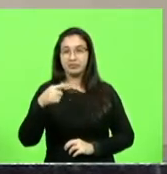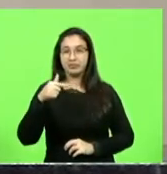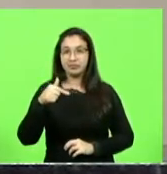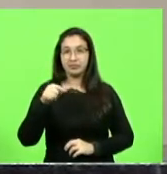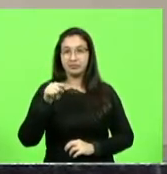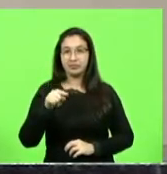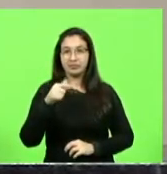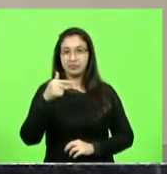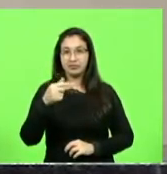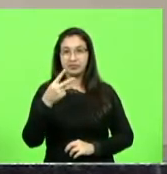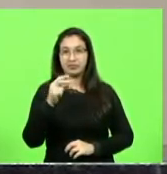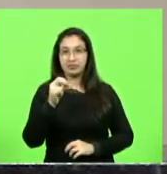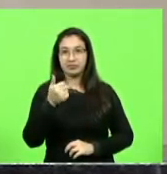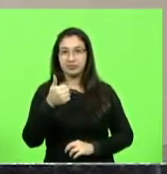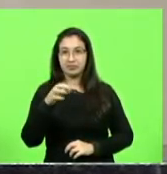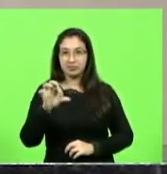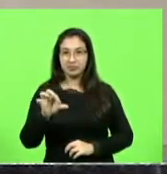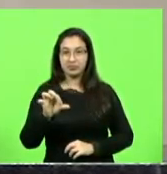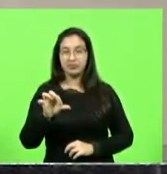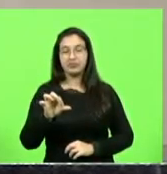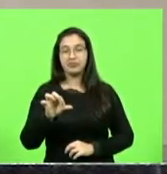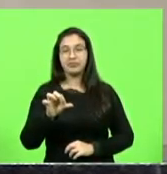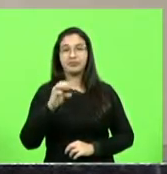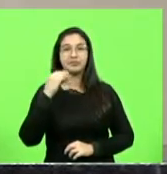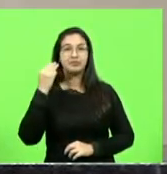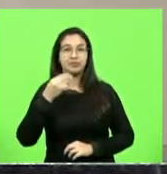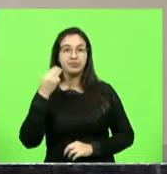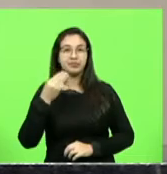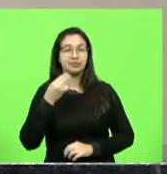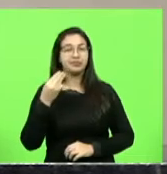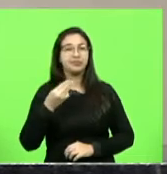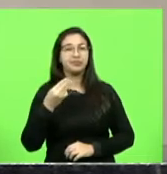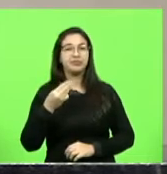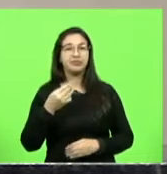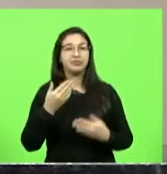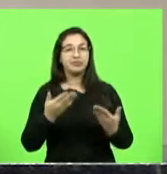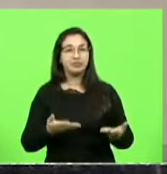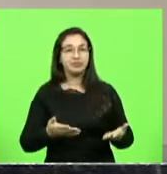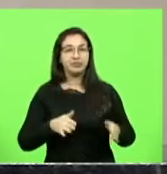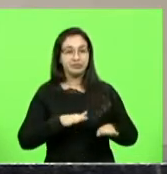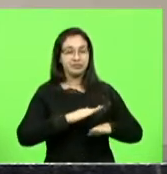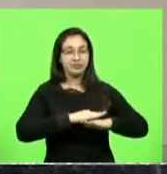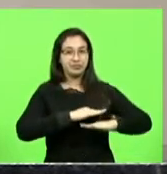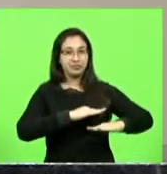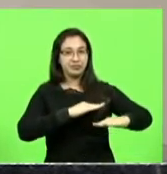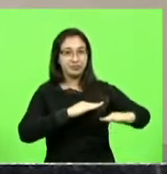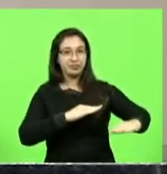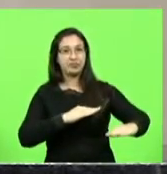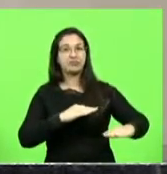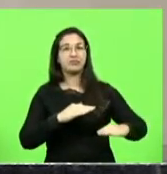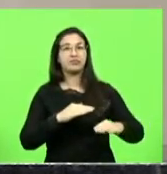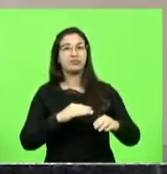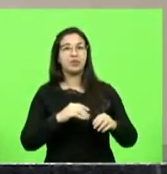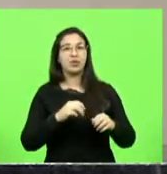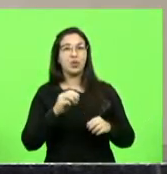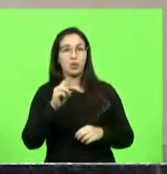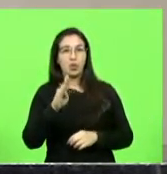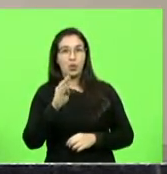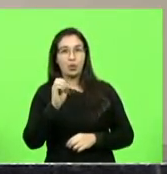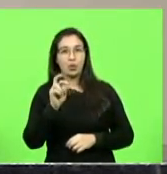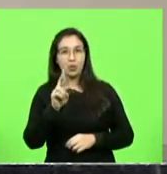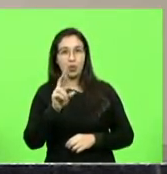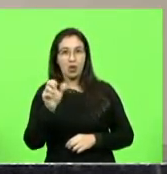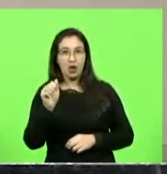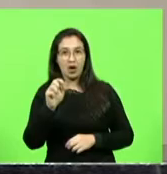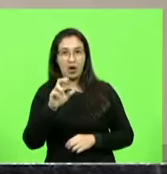227.7/2019. Autor, deputado Márcio Machado, dispõe sobre o uso de asfalto adicionado com borracha proveniente de reciclagem de